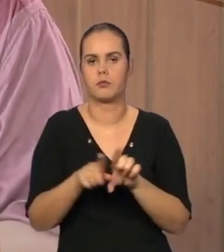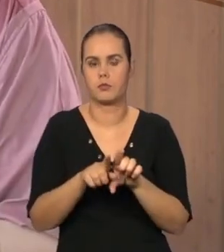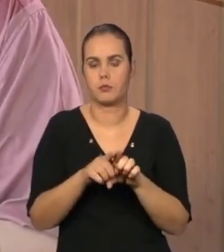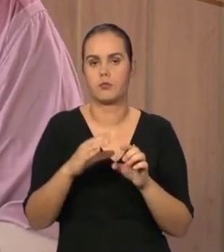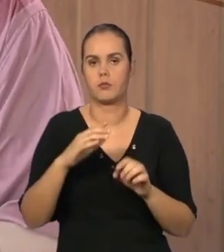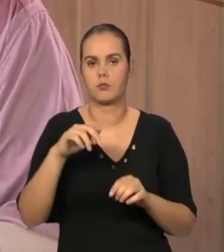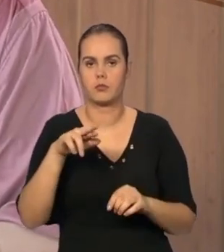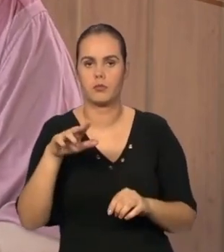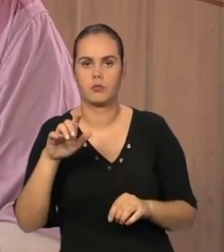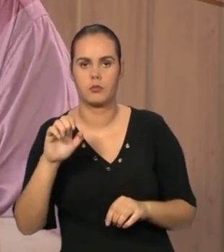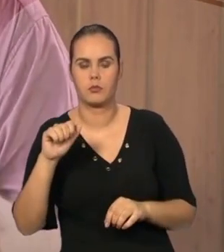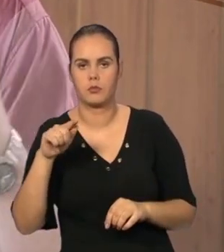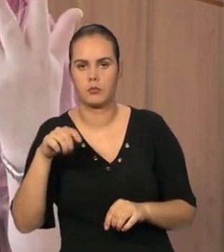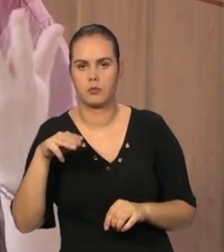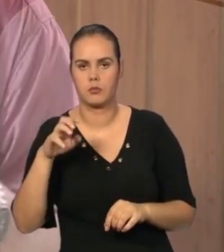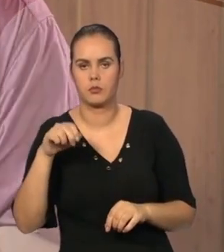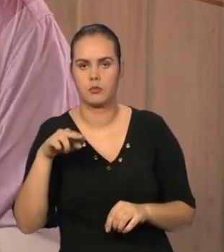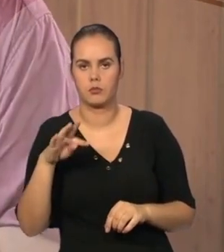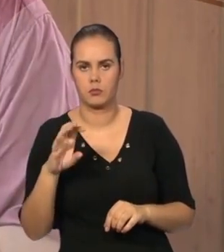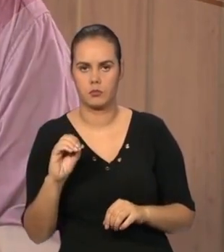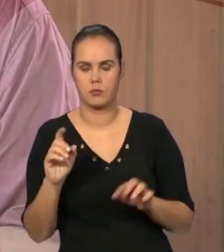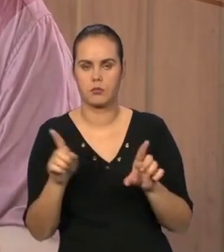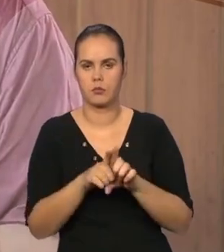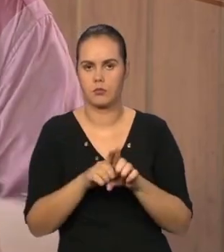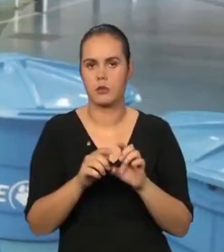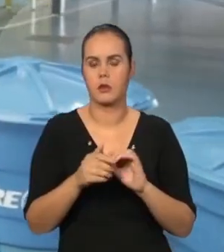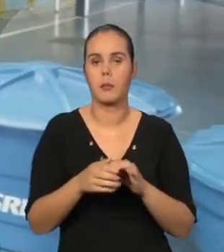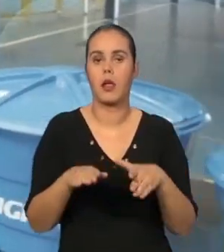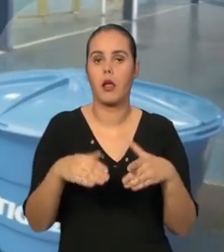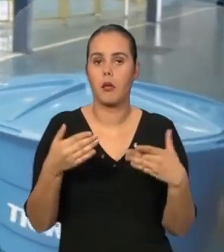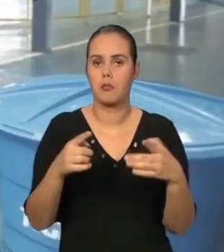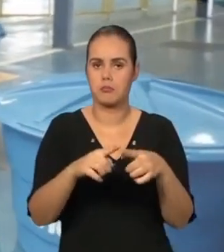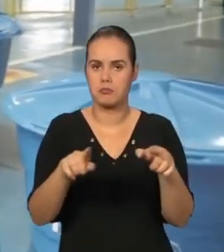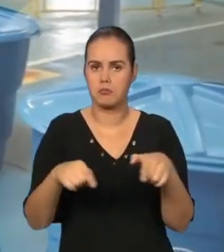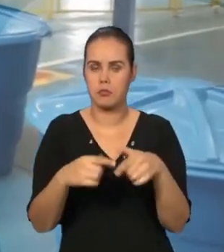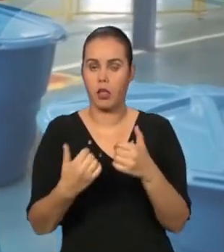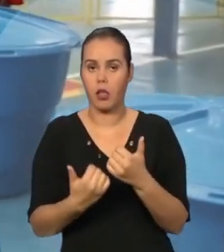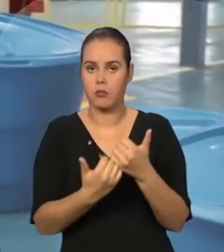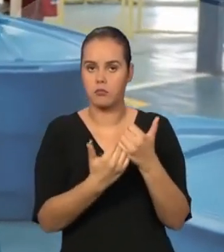caso de divisão entre reservatório elevado e apoiado, se você vai